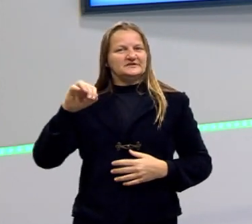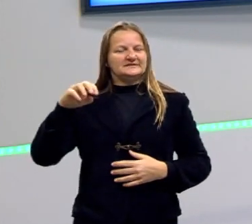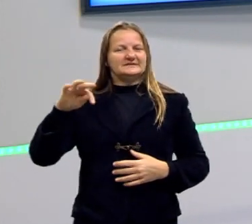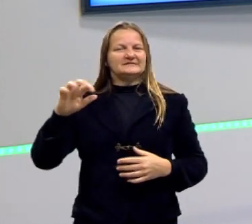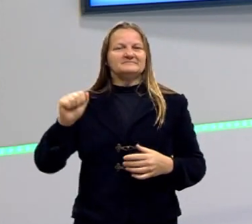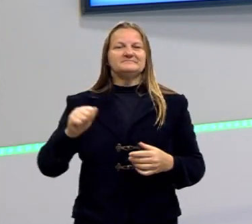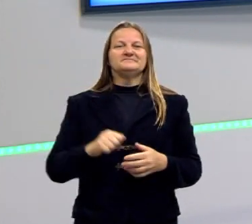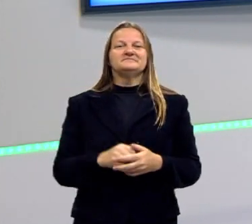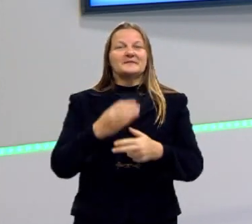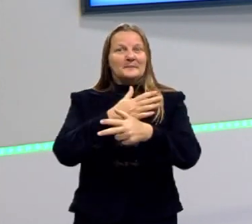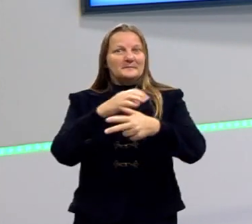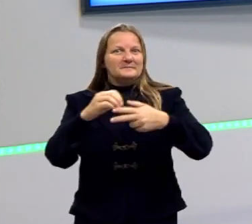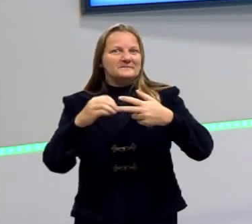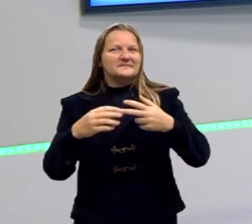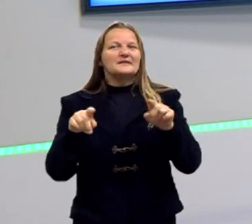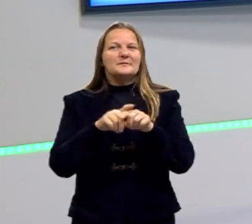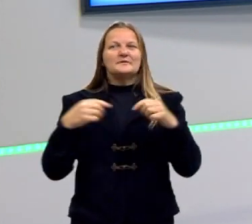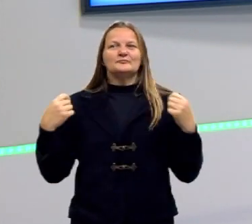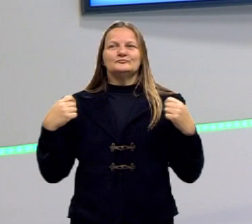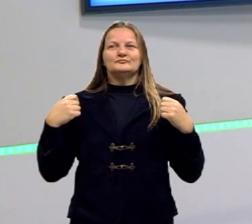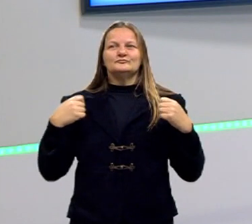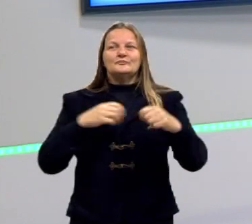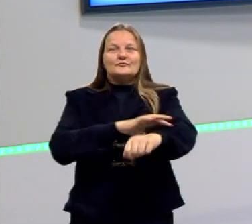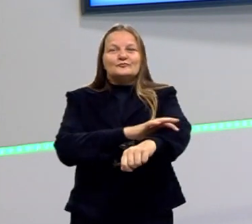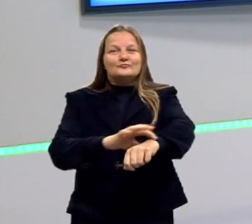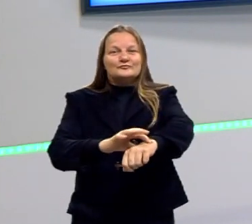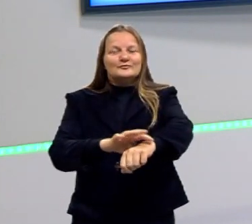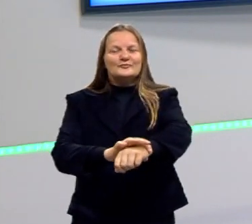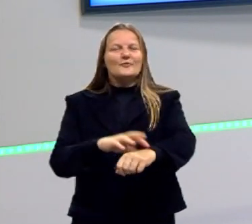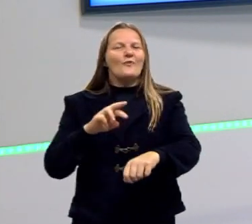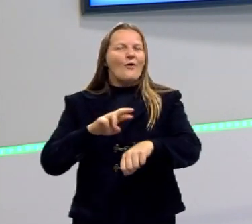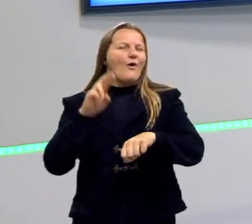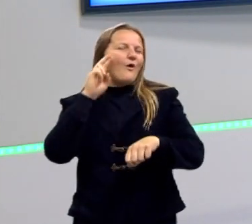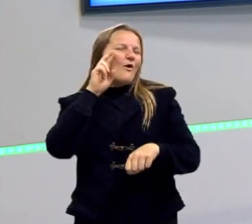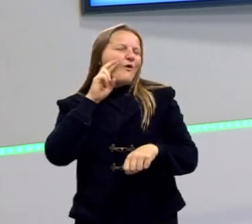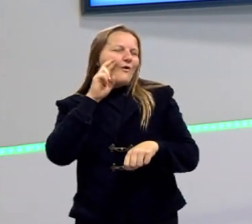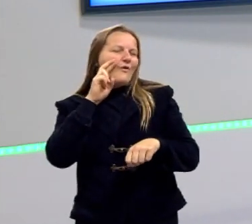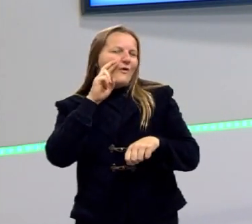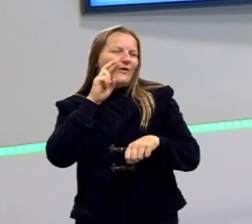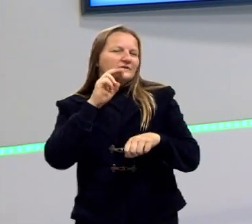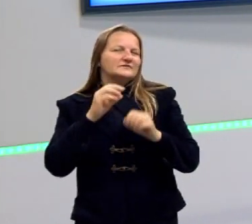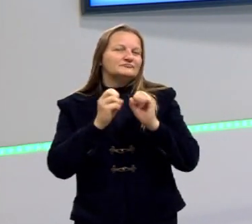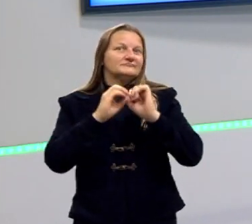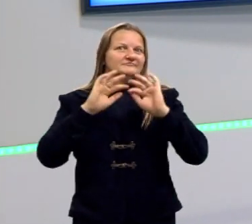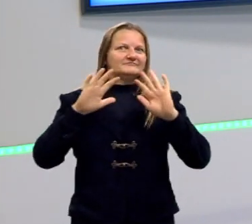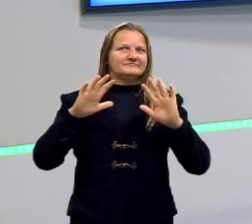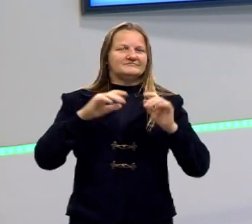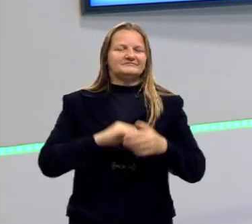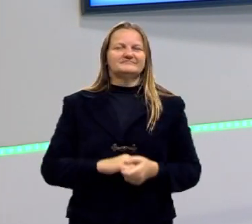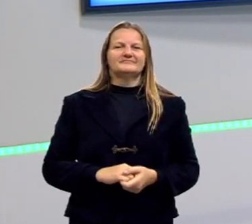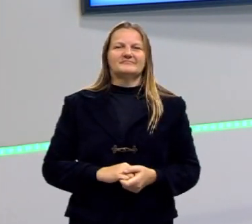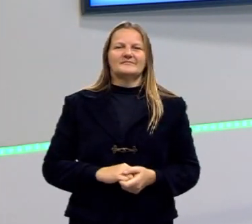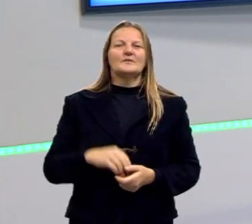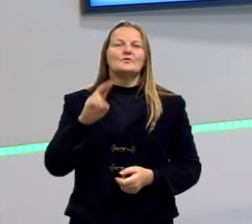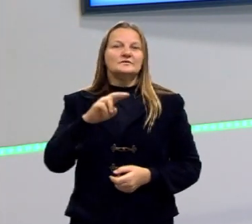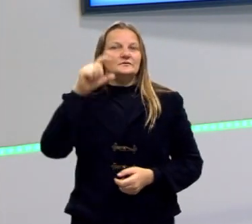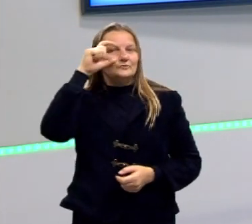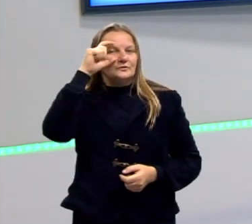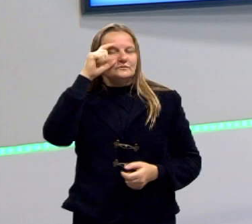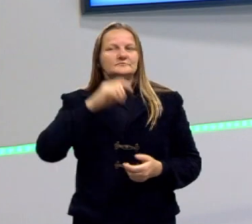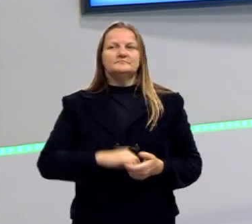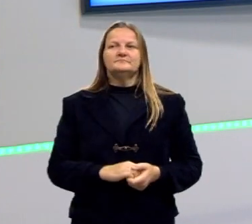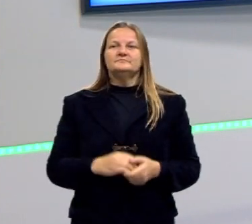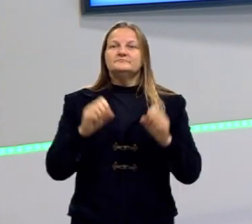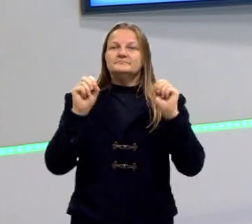e uma camiseta né de quando é cumprida em baixo e também não faça mais claro certo e eu também uso óculos